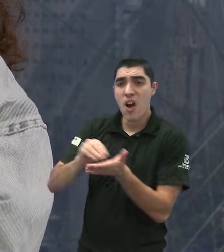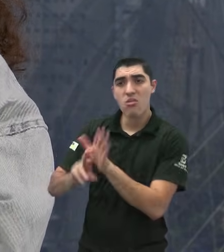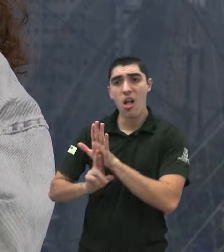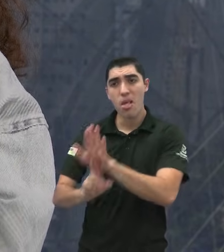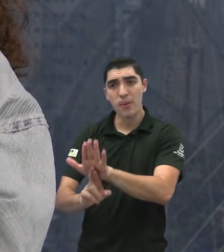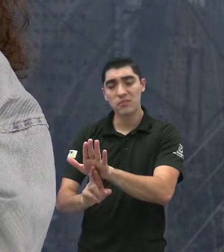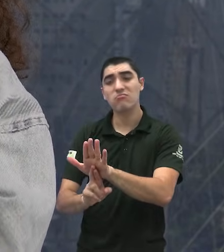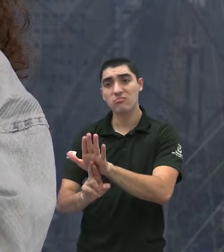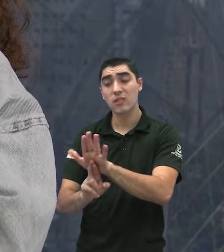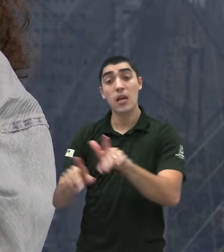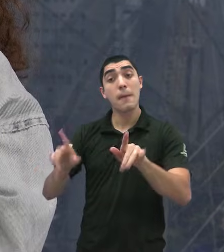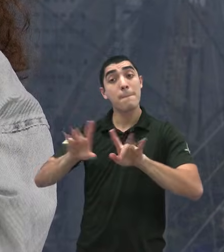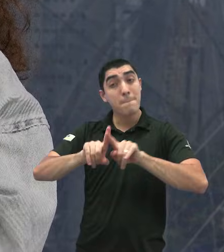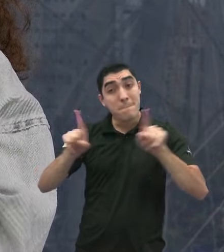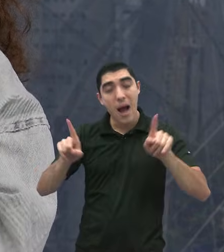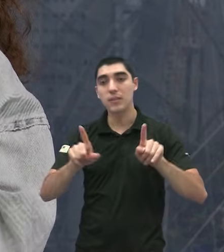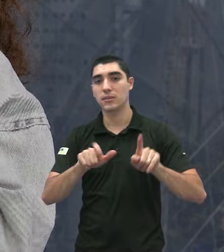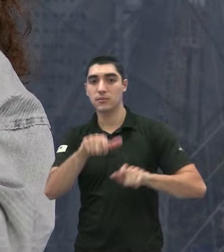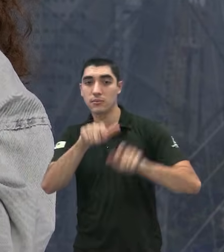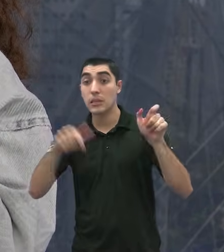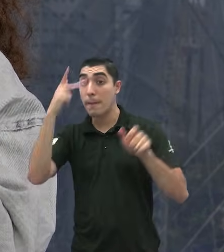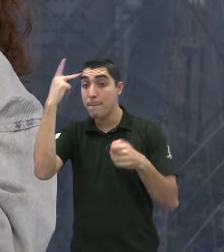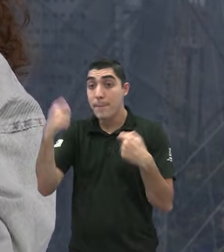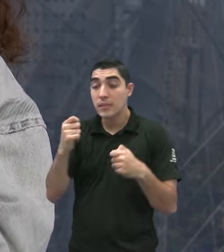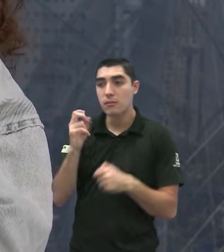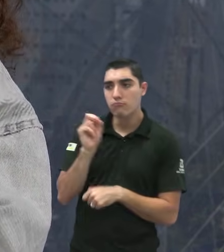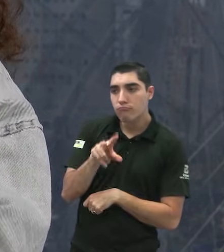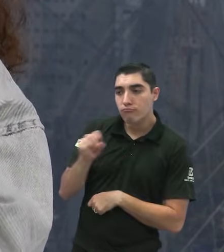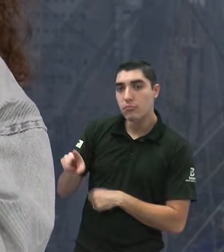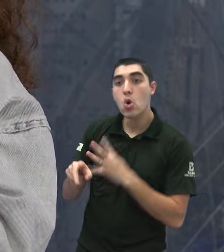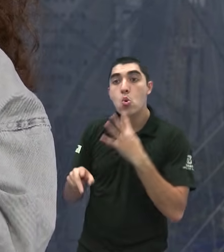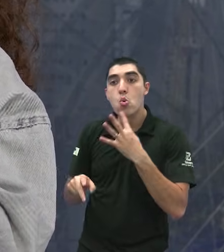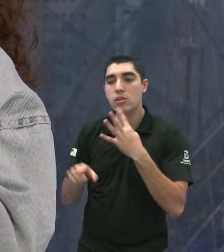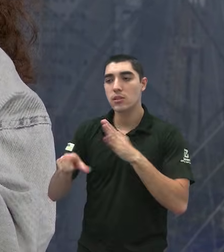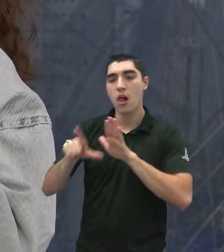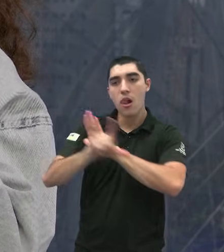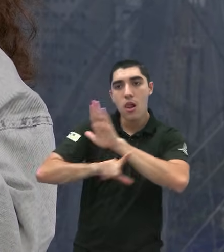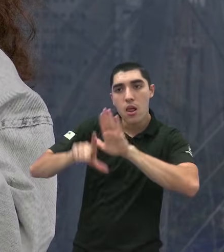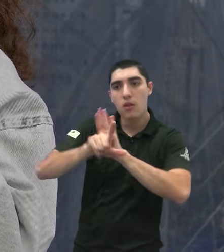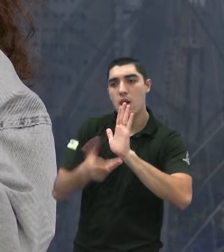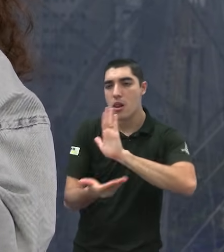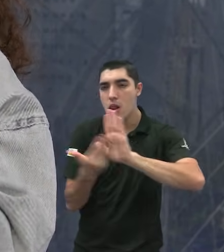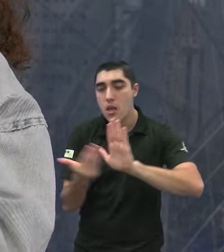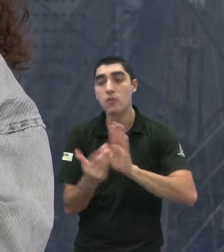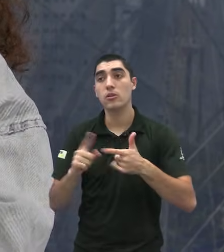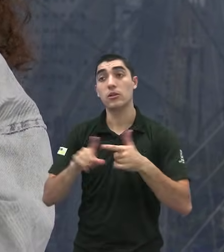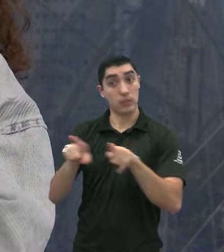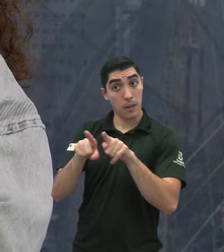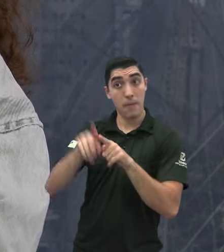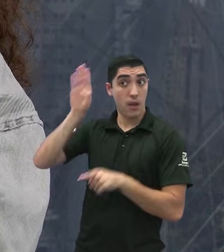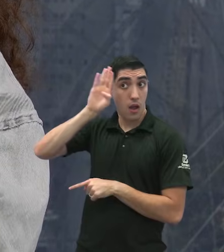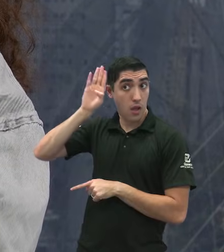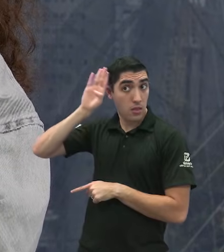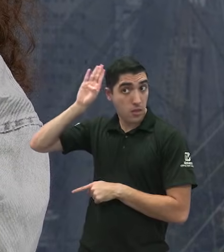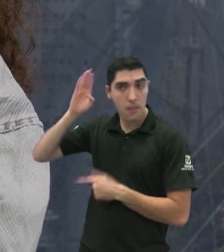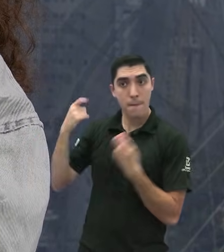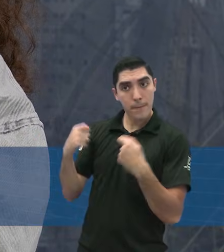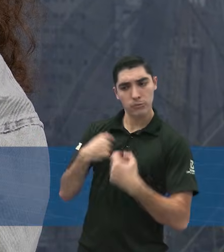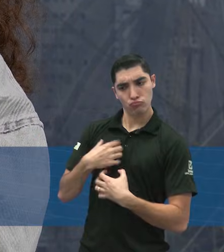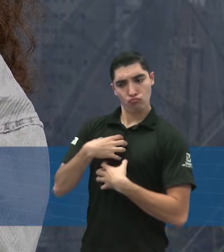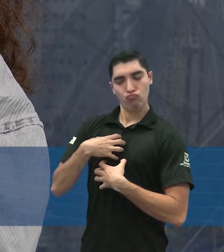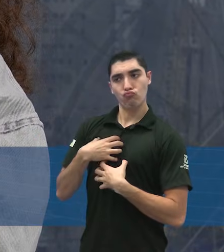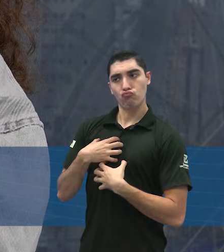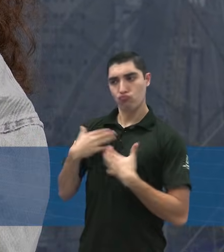em si, as pessoas precisam se encontrar na literatura, tem que se encontrar em meio acadêmico e, além